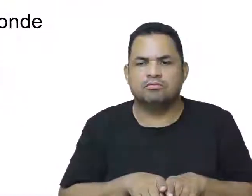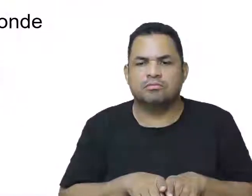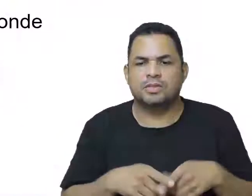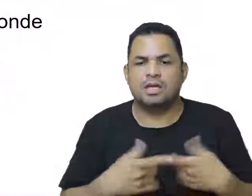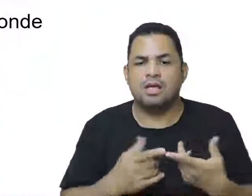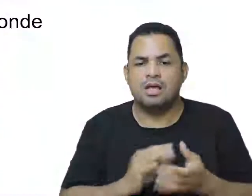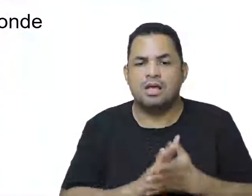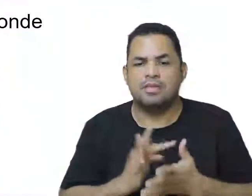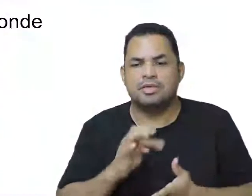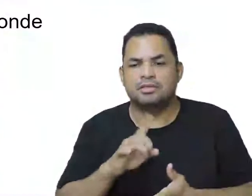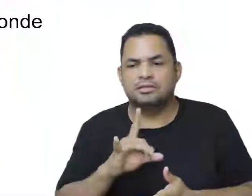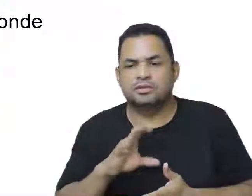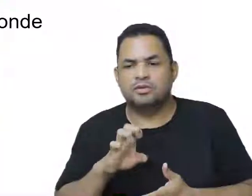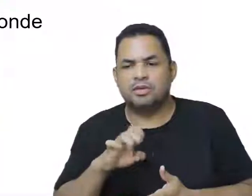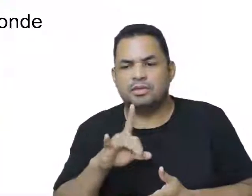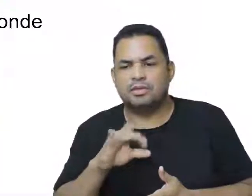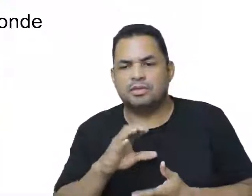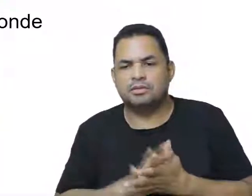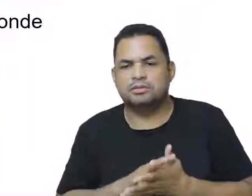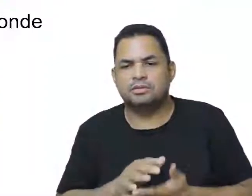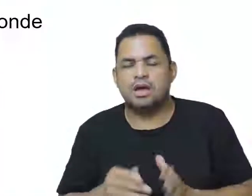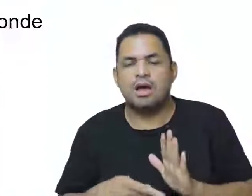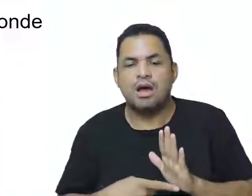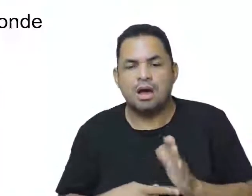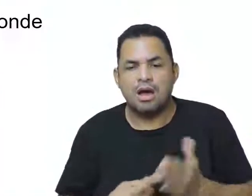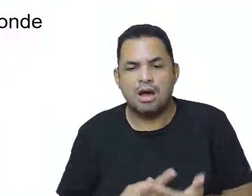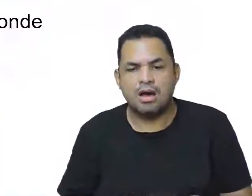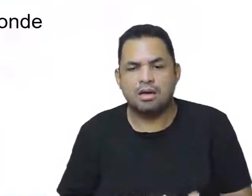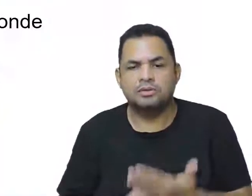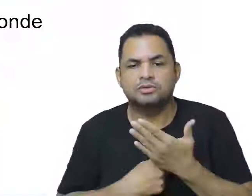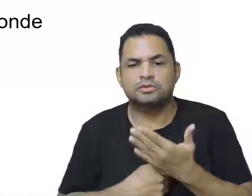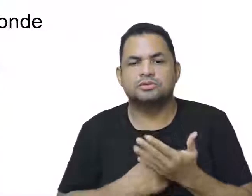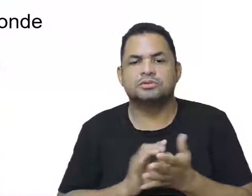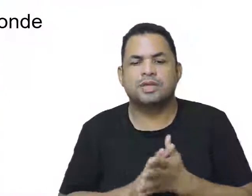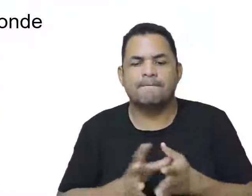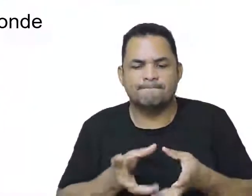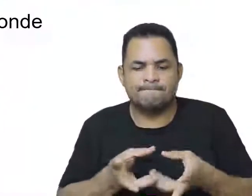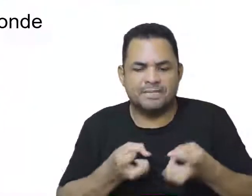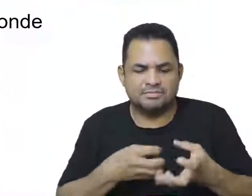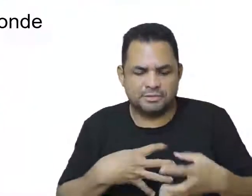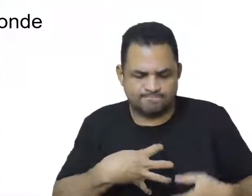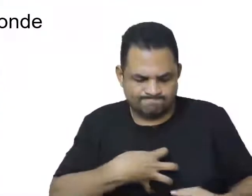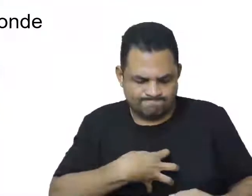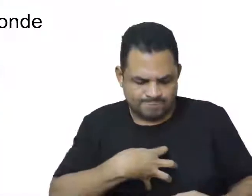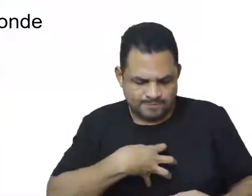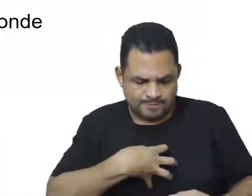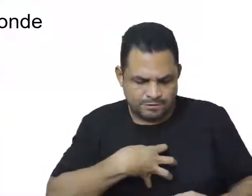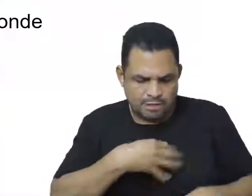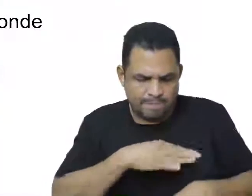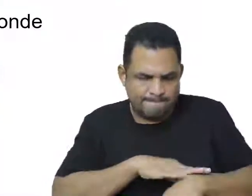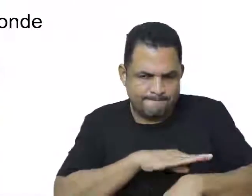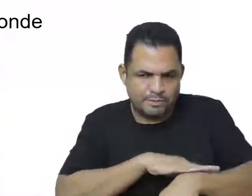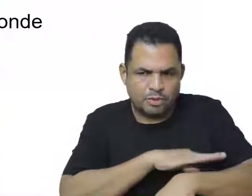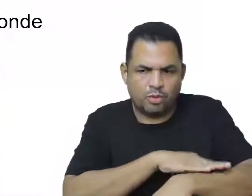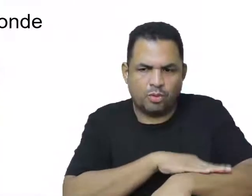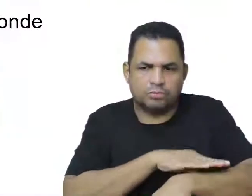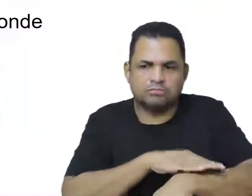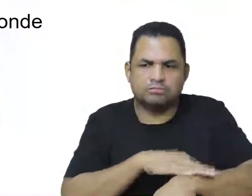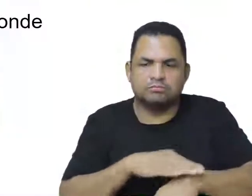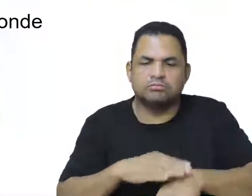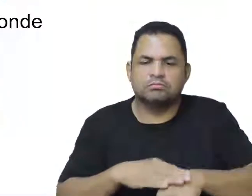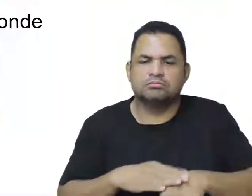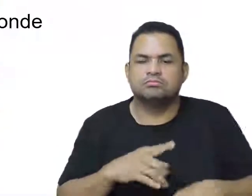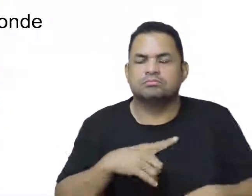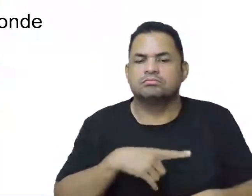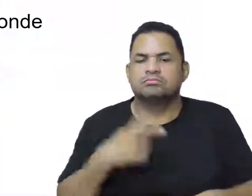ele nos auxilia aí na função de percepção de sensações, ou seja, é através da pele, né, que a